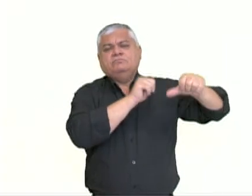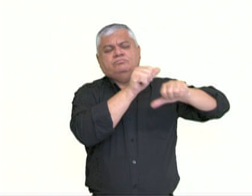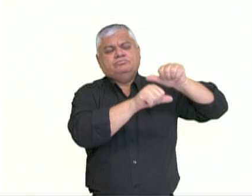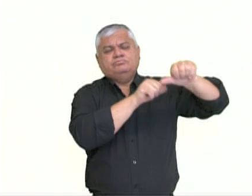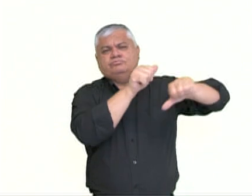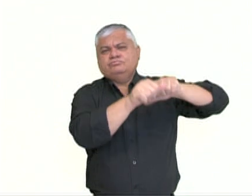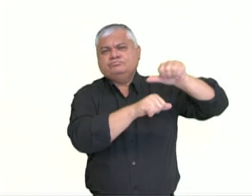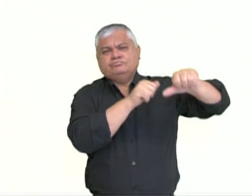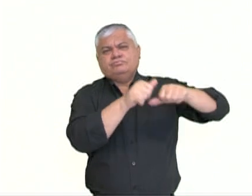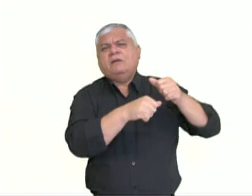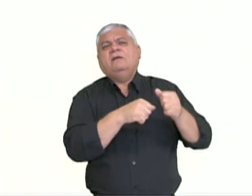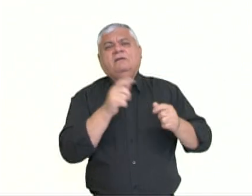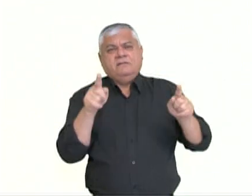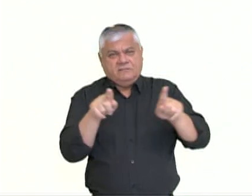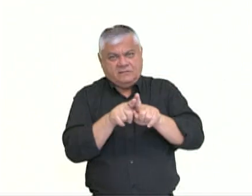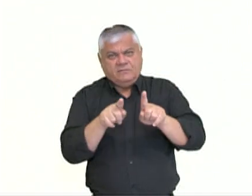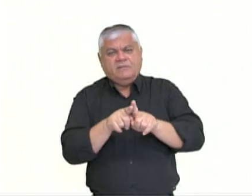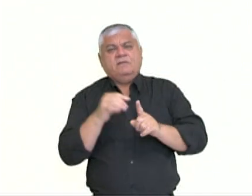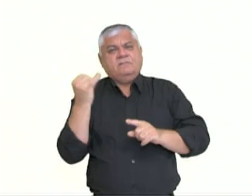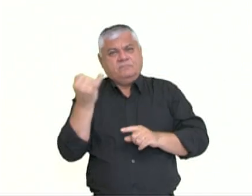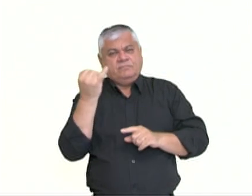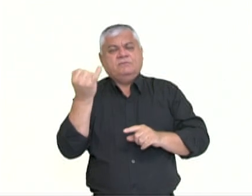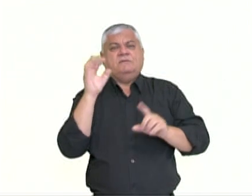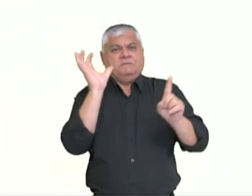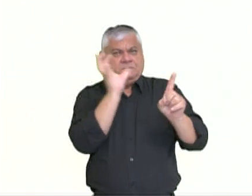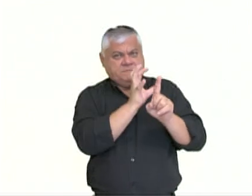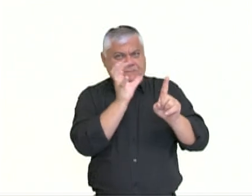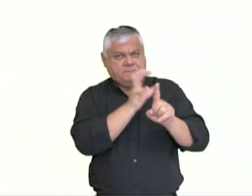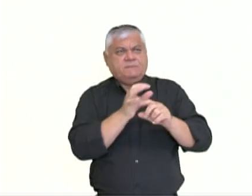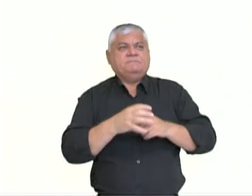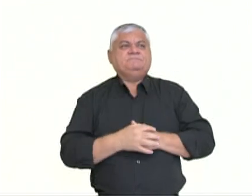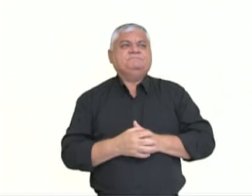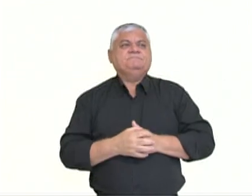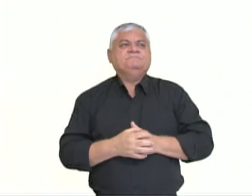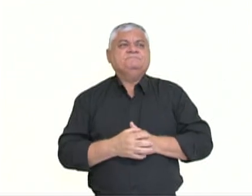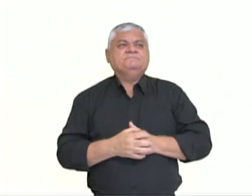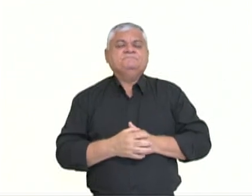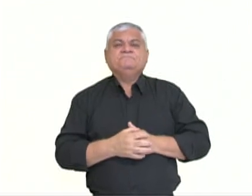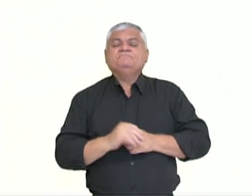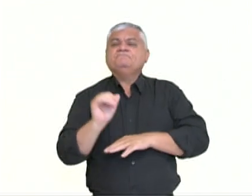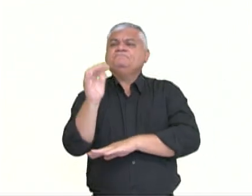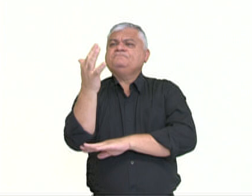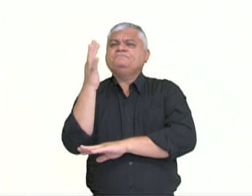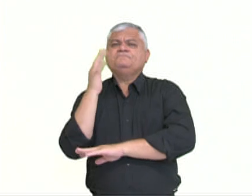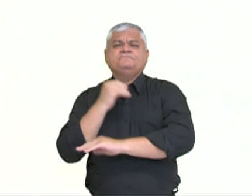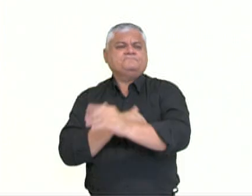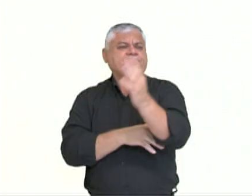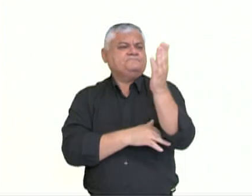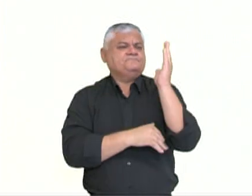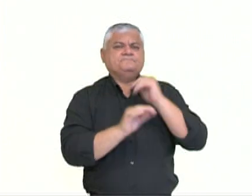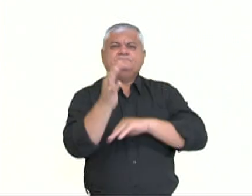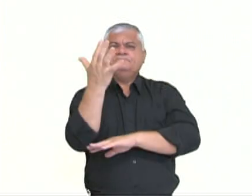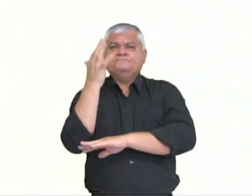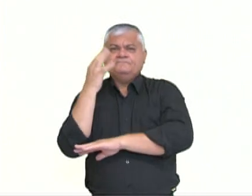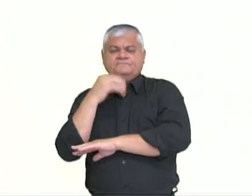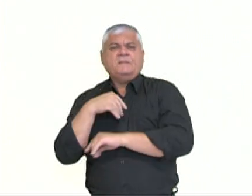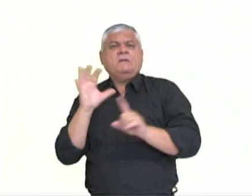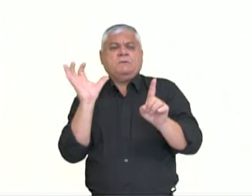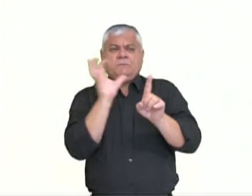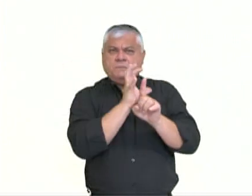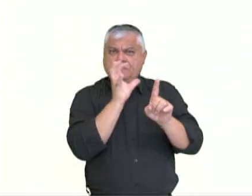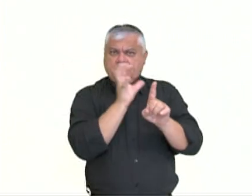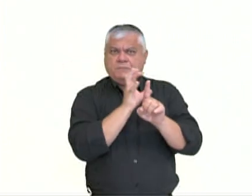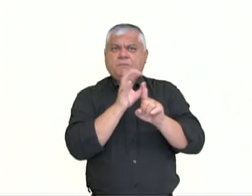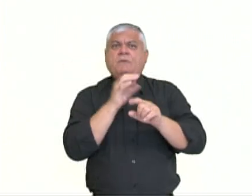Então, continentalidade e maritimidade influencia nisso também. A vegetação, que interfere, importante ter a